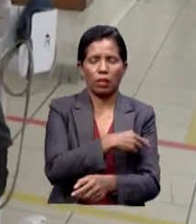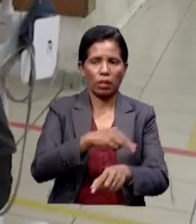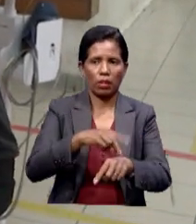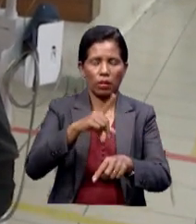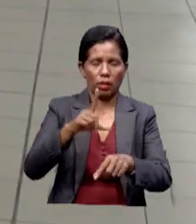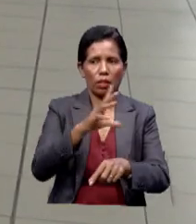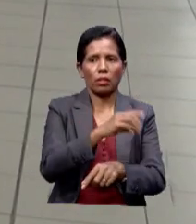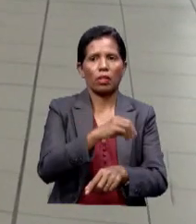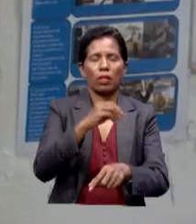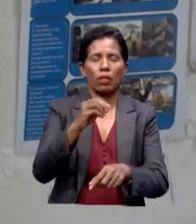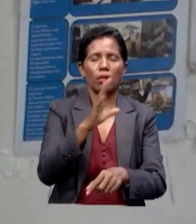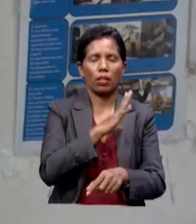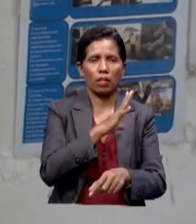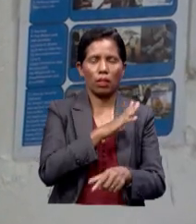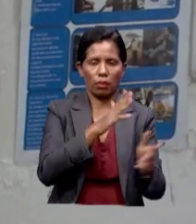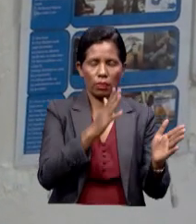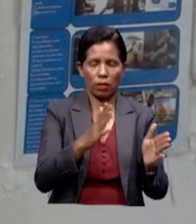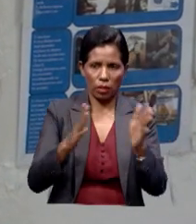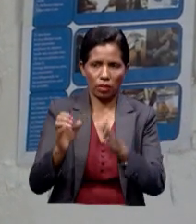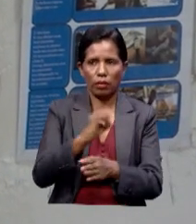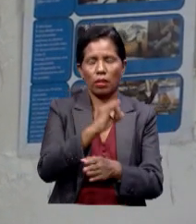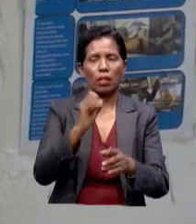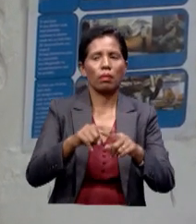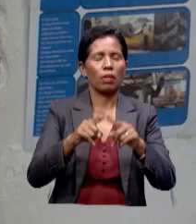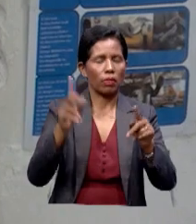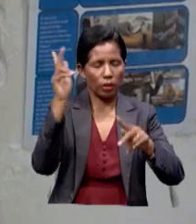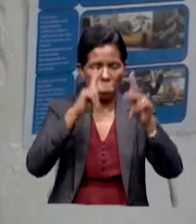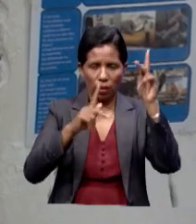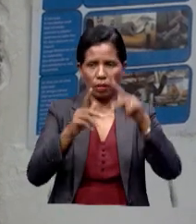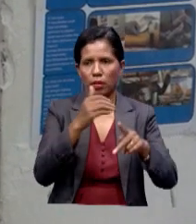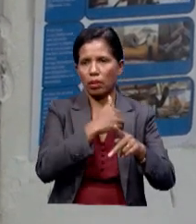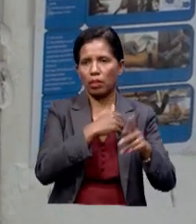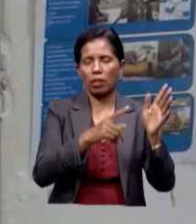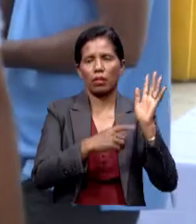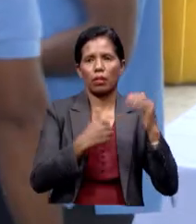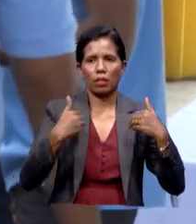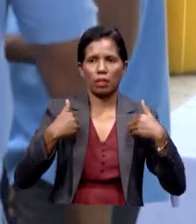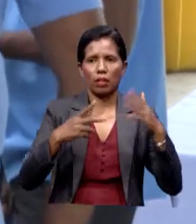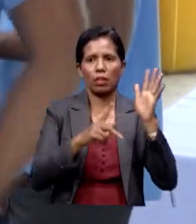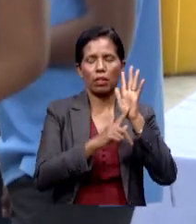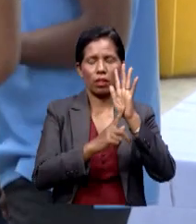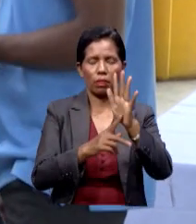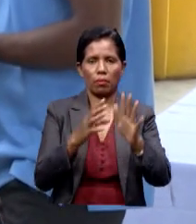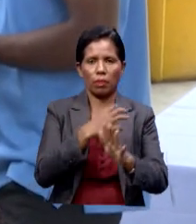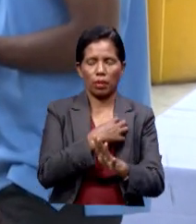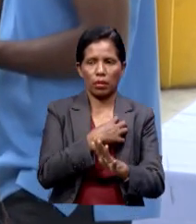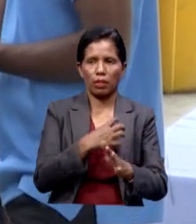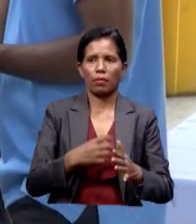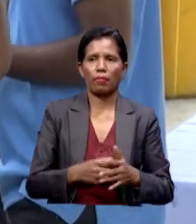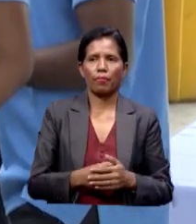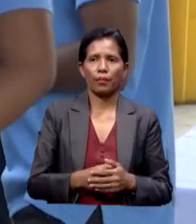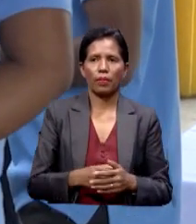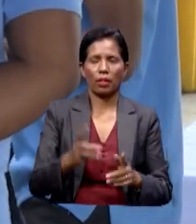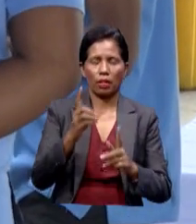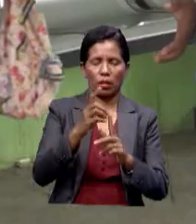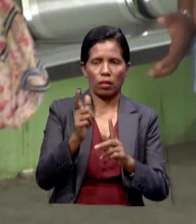Valadares, onde em processo de investigação, mas bem caso refere se da que a queixa oficial Ida ba Peniteli. E a dia 24